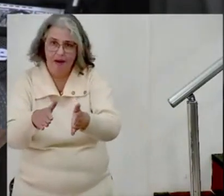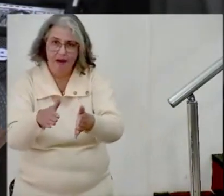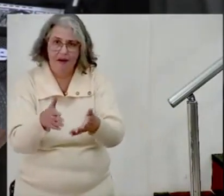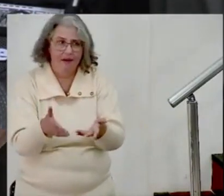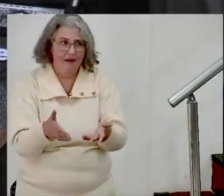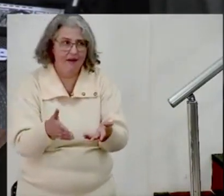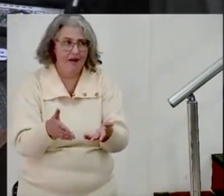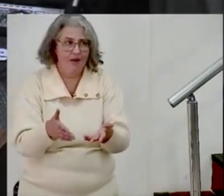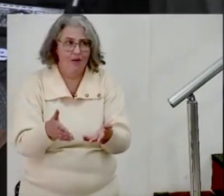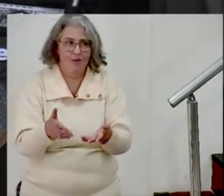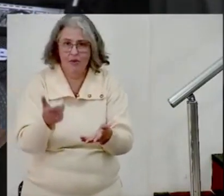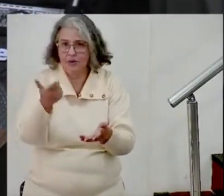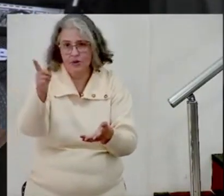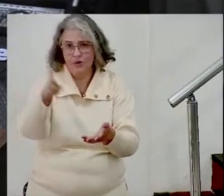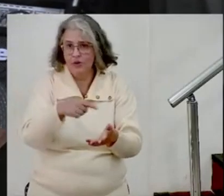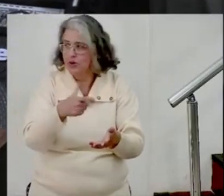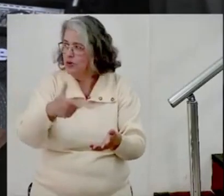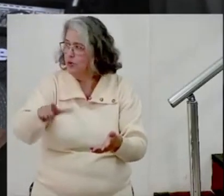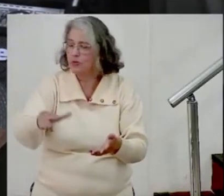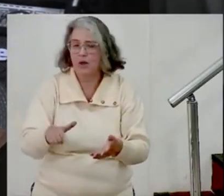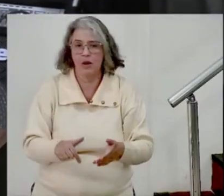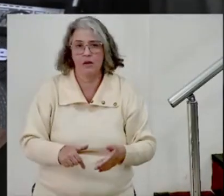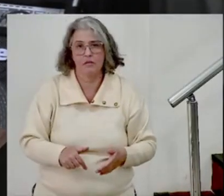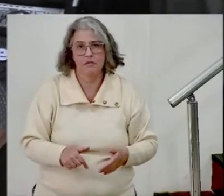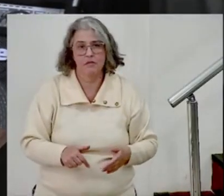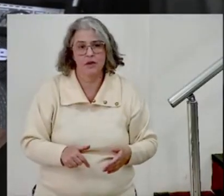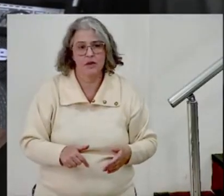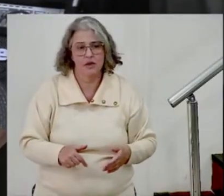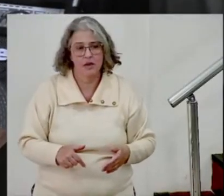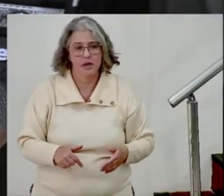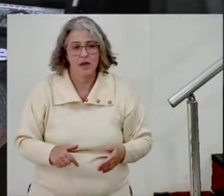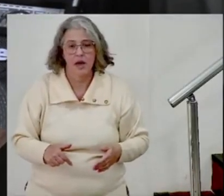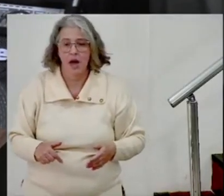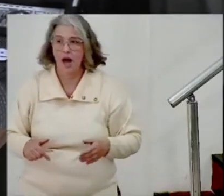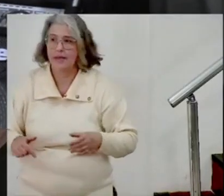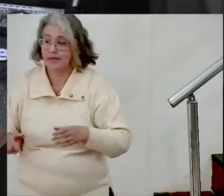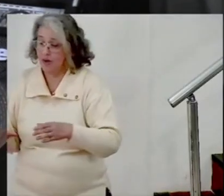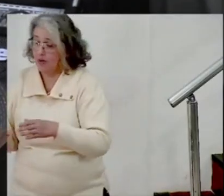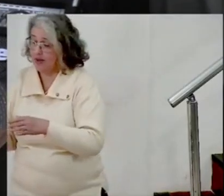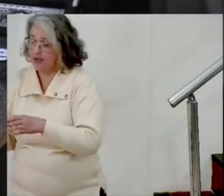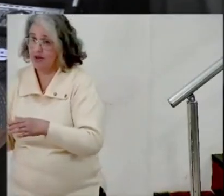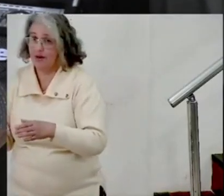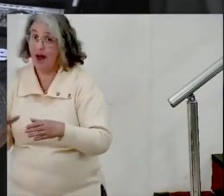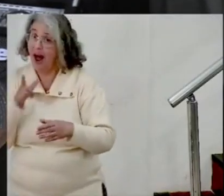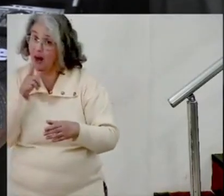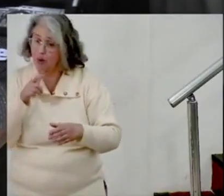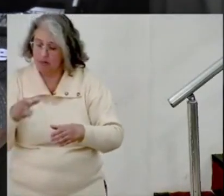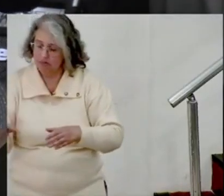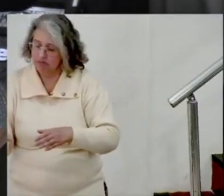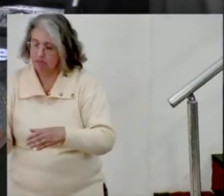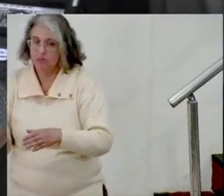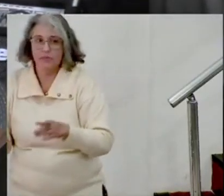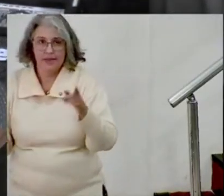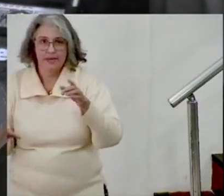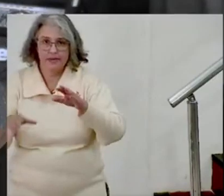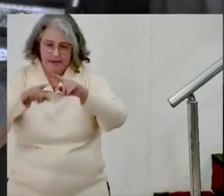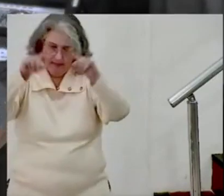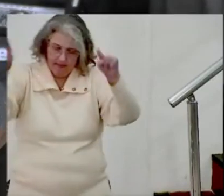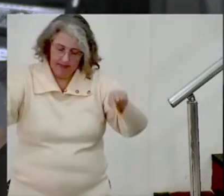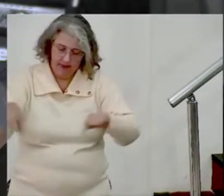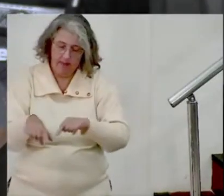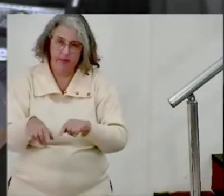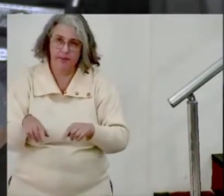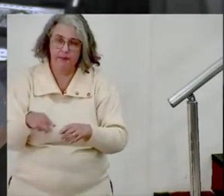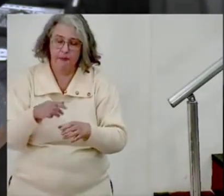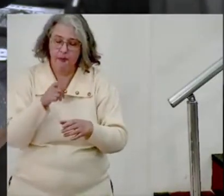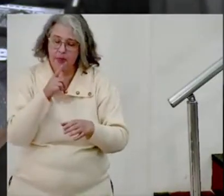que ande. Ele que se vire para arrumar a água dele, não vou deixar as coisas fáceis aqui para o inimigo. Esse mapa aqui, ele dá uma boa